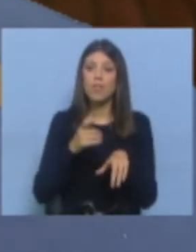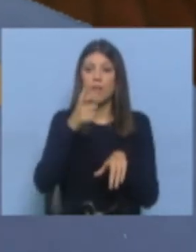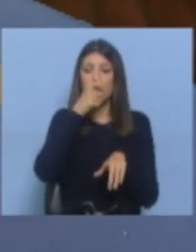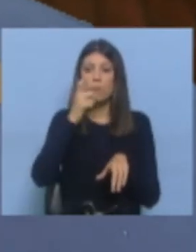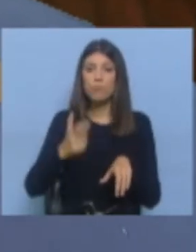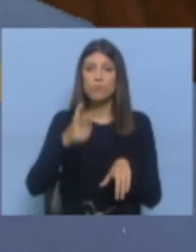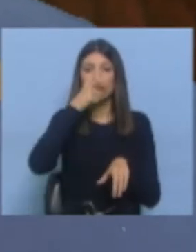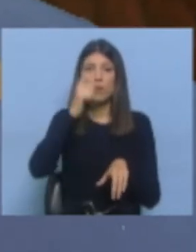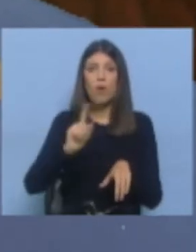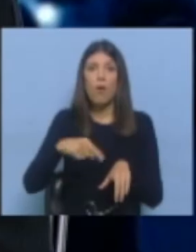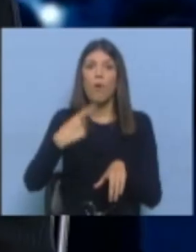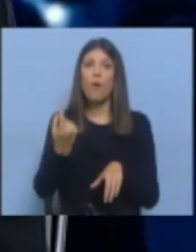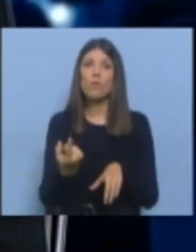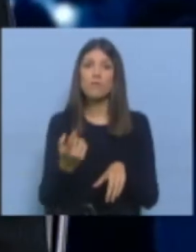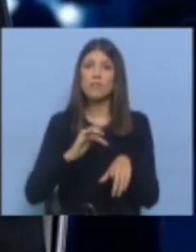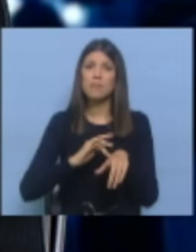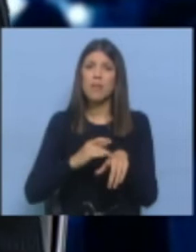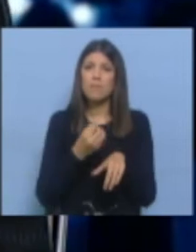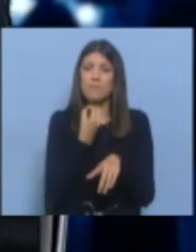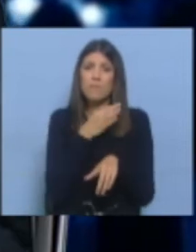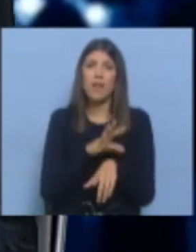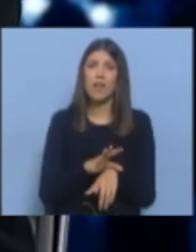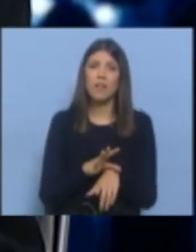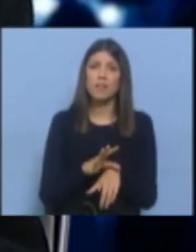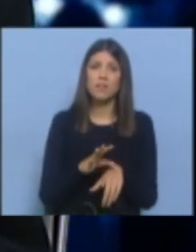E, por exemplo, está-nos a passar à margem,